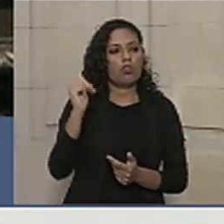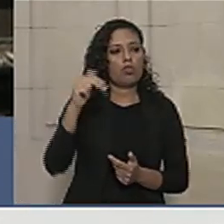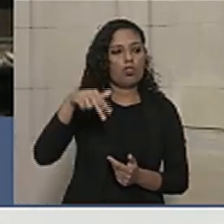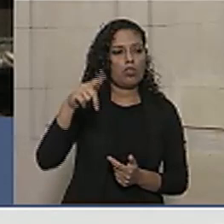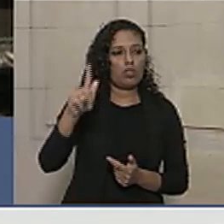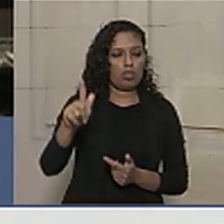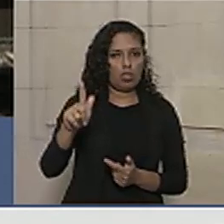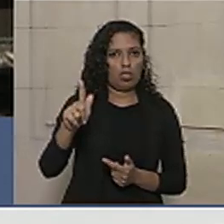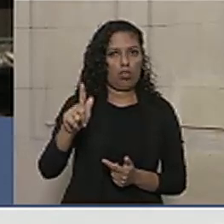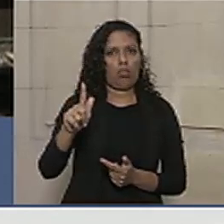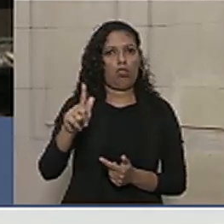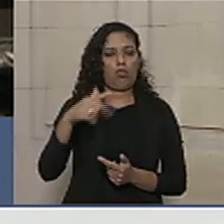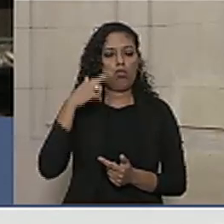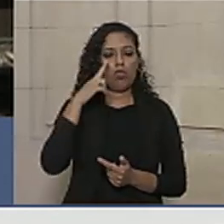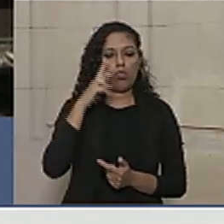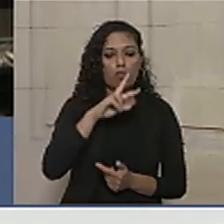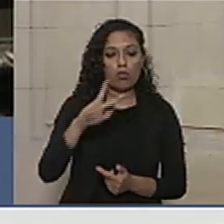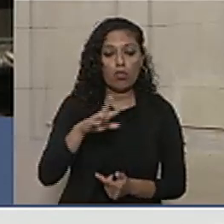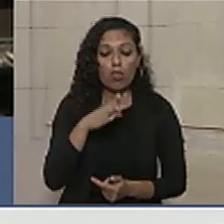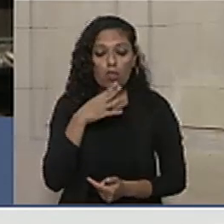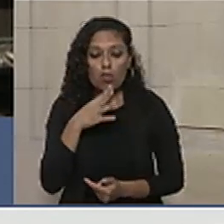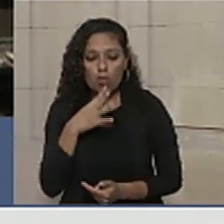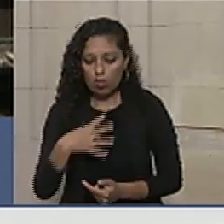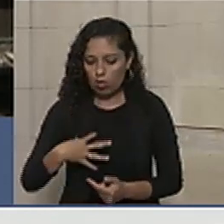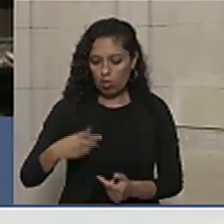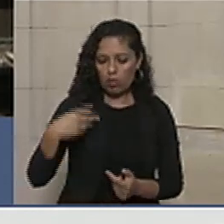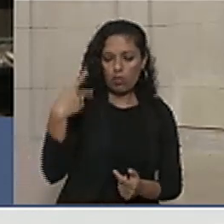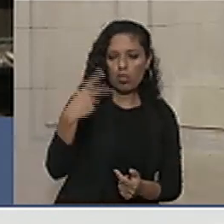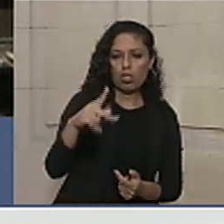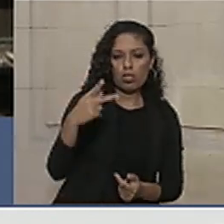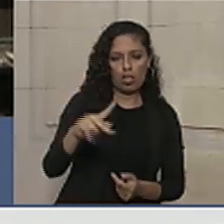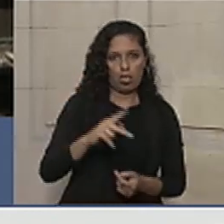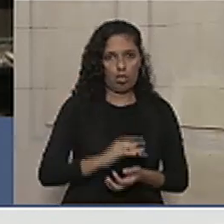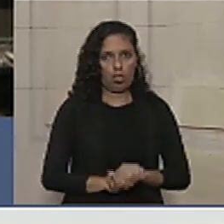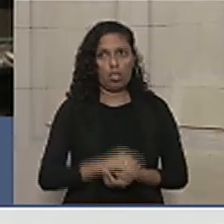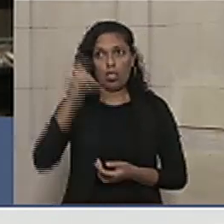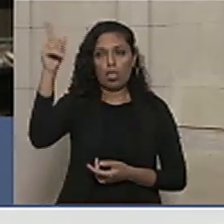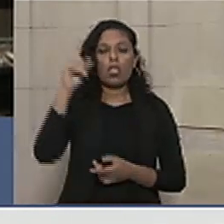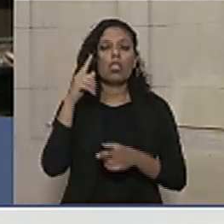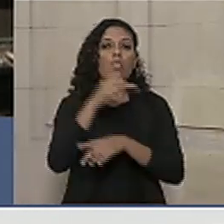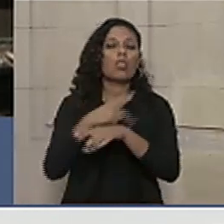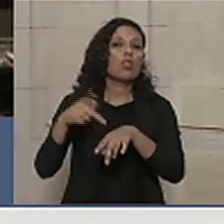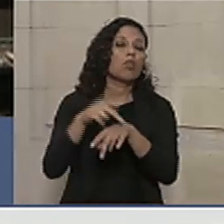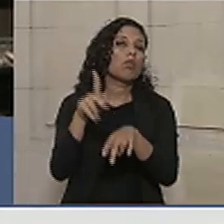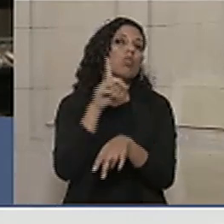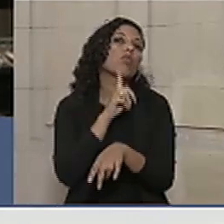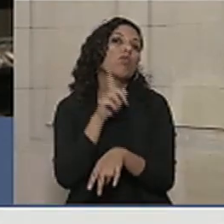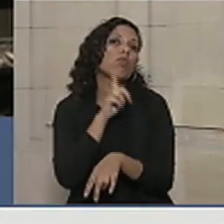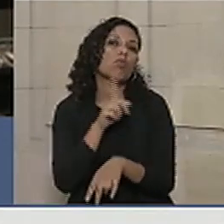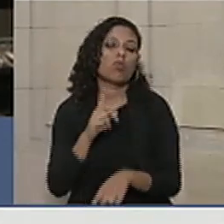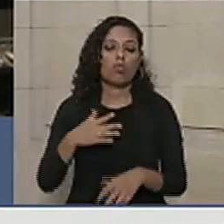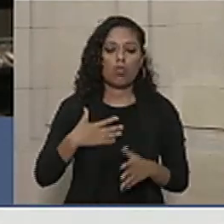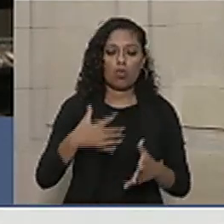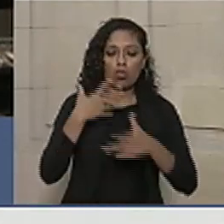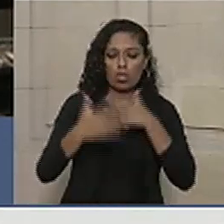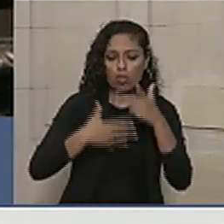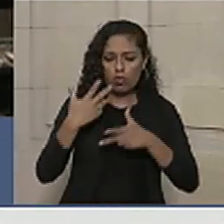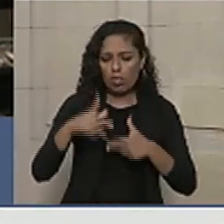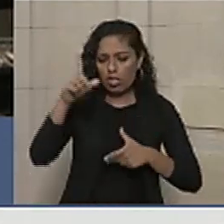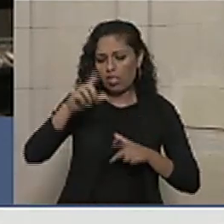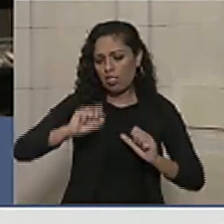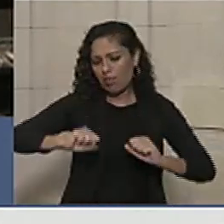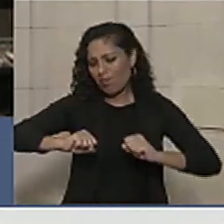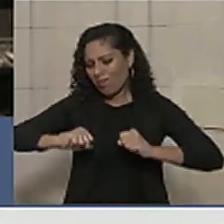filha, reverenda Bernice King. Fazer a menção a esse pastor que foi um dos maiores